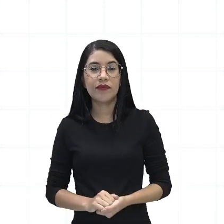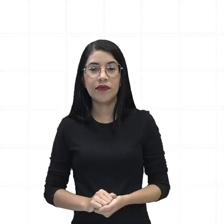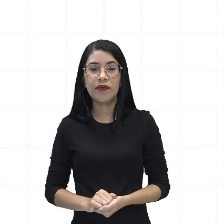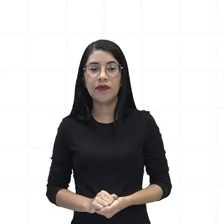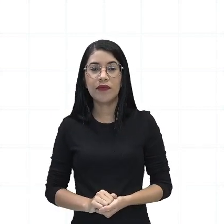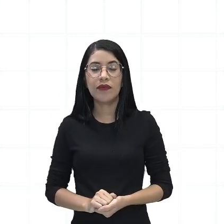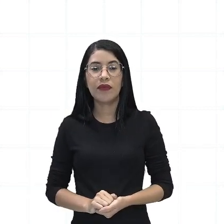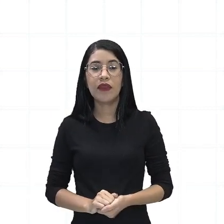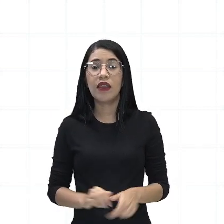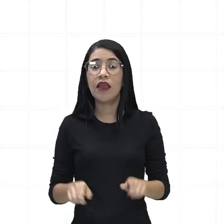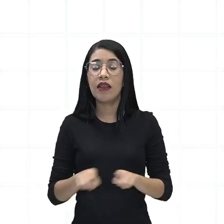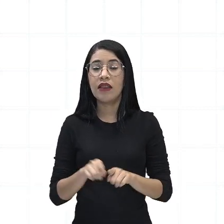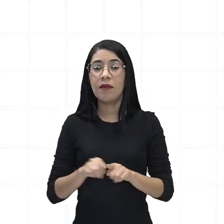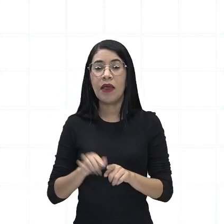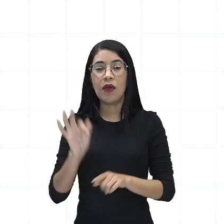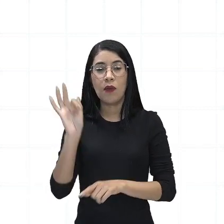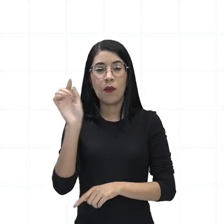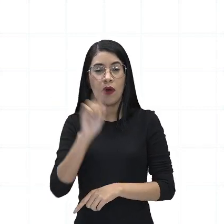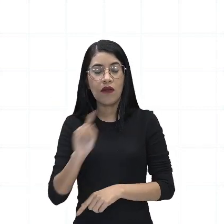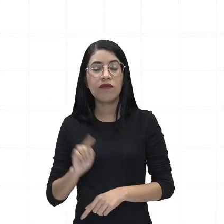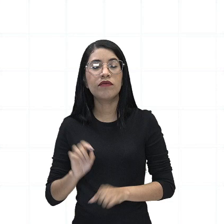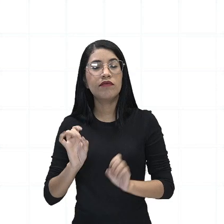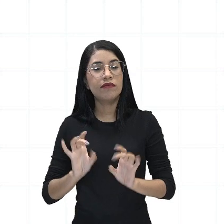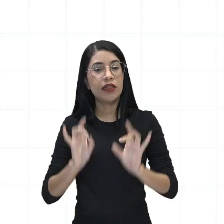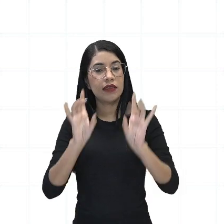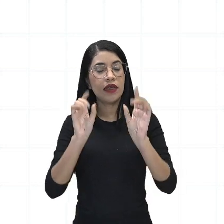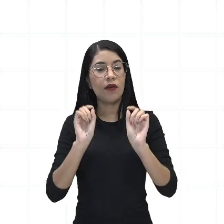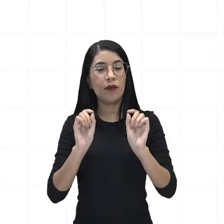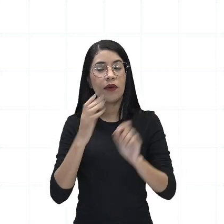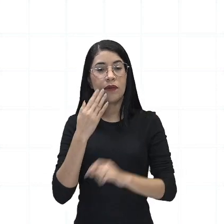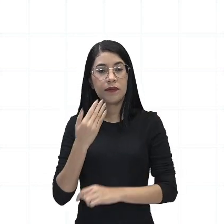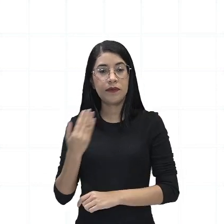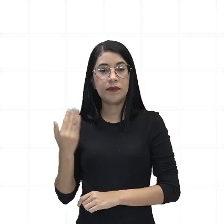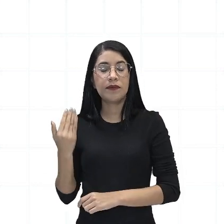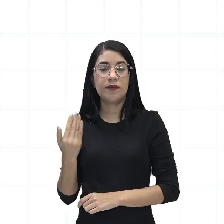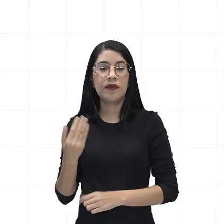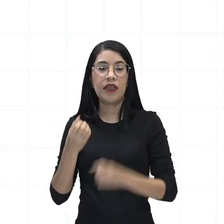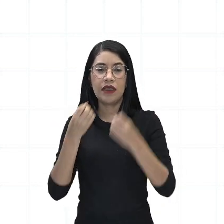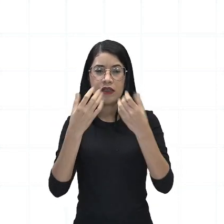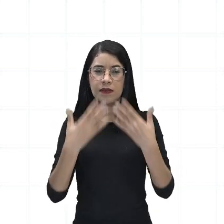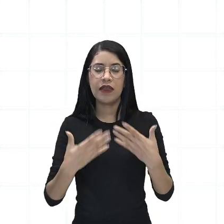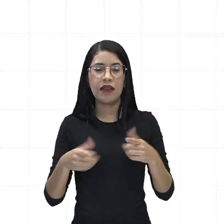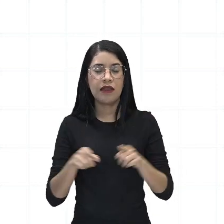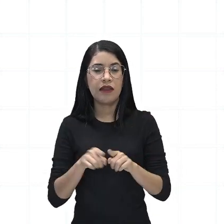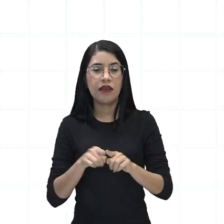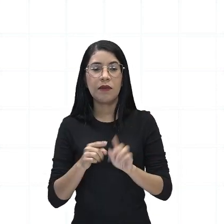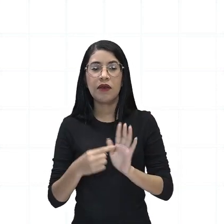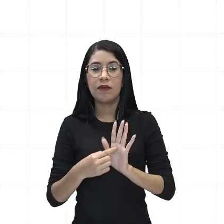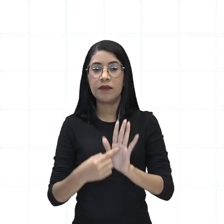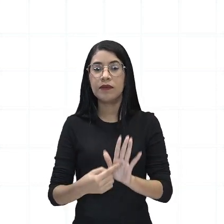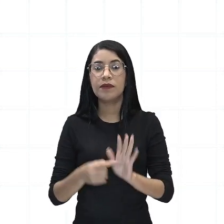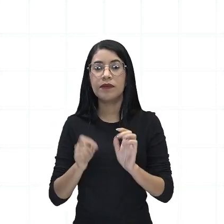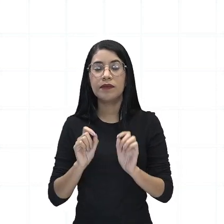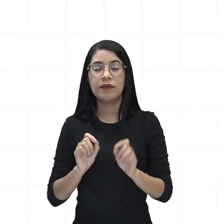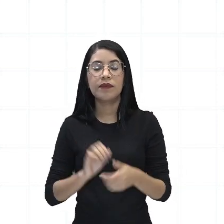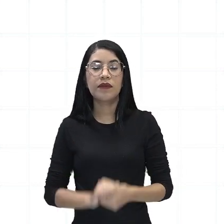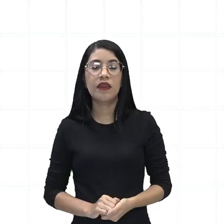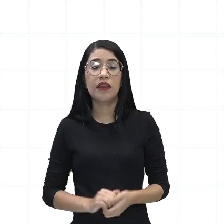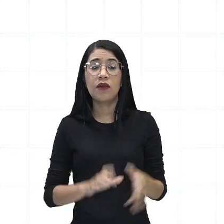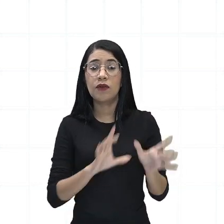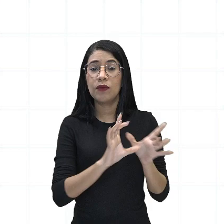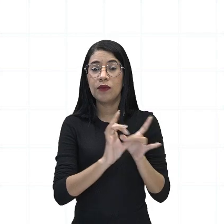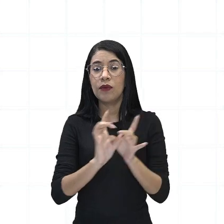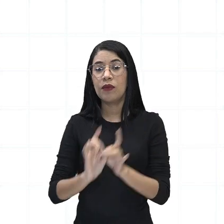nós temos um efeito especial que eu vou mostrar para vocês agora, né, que nós falamos. Então, dentro desse contexto, o que